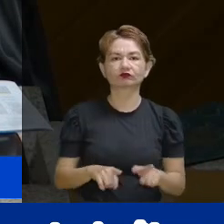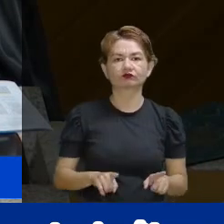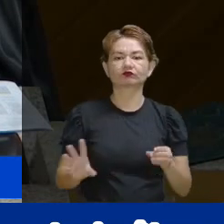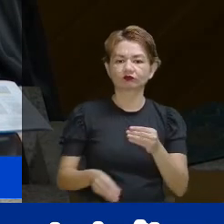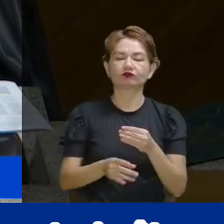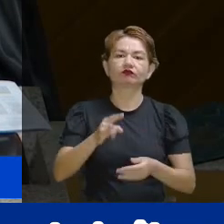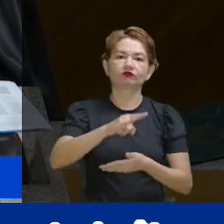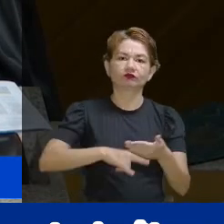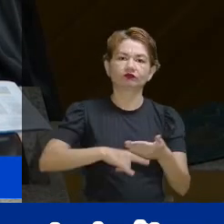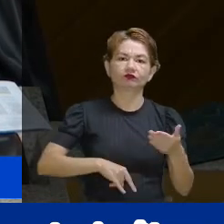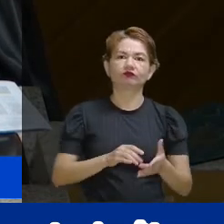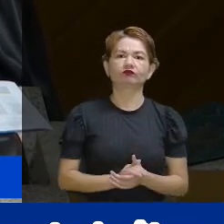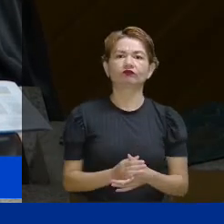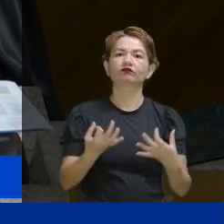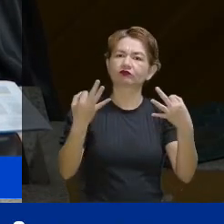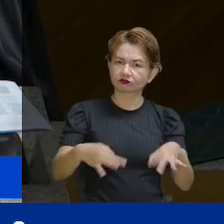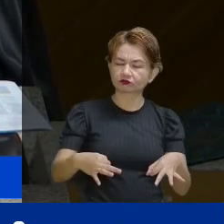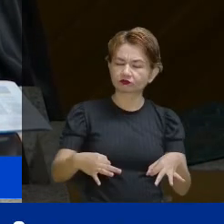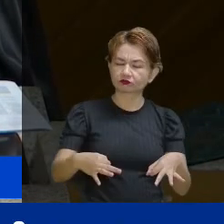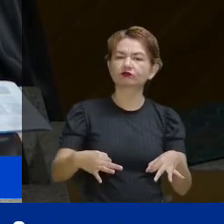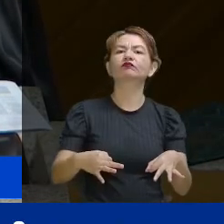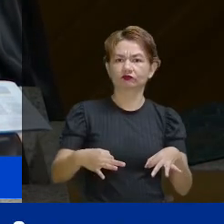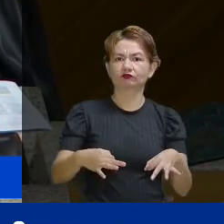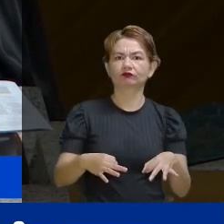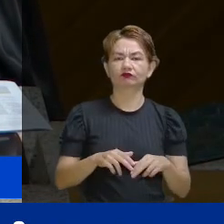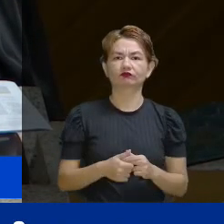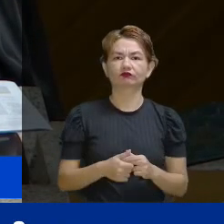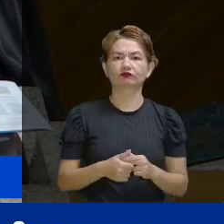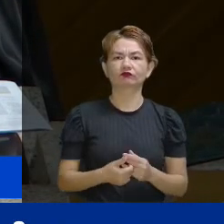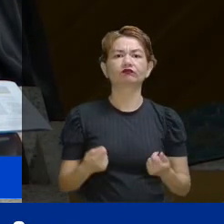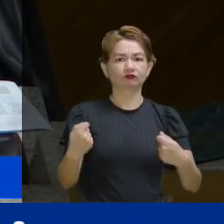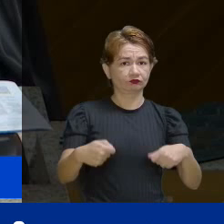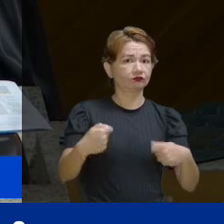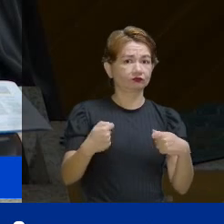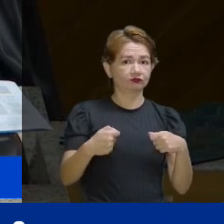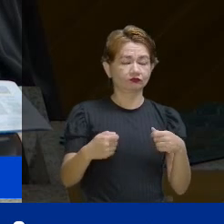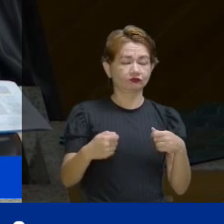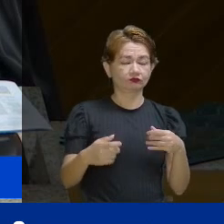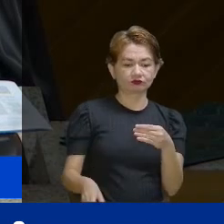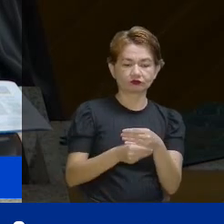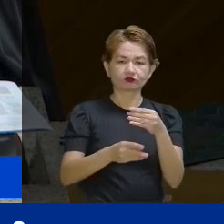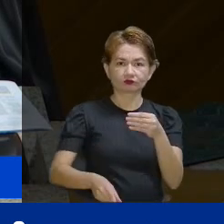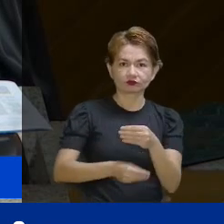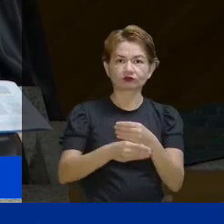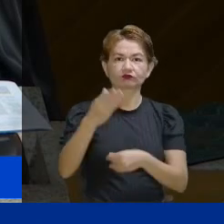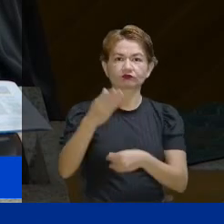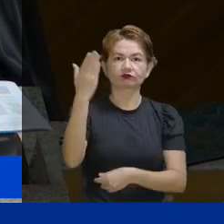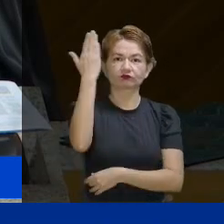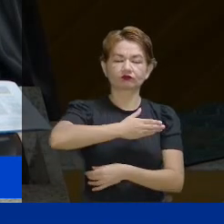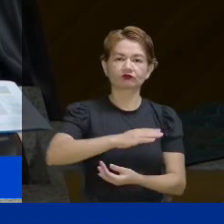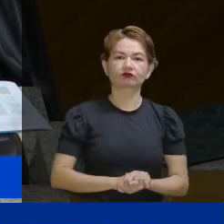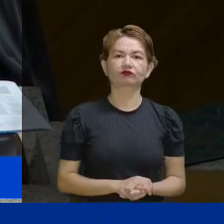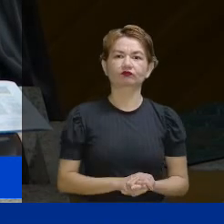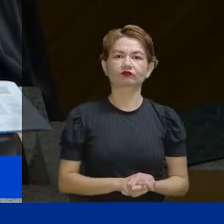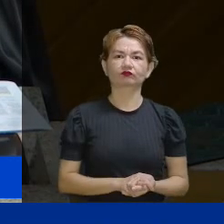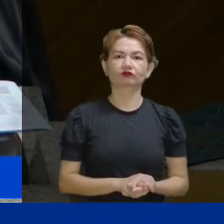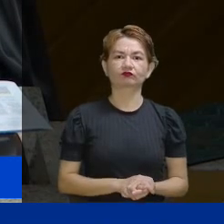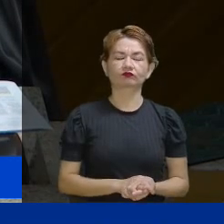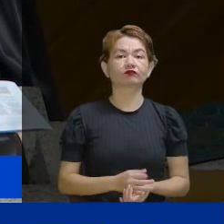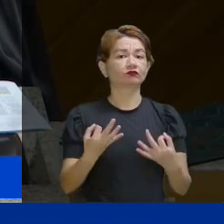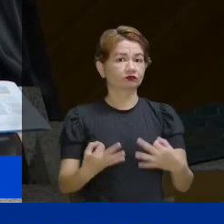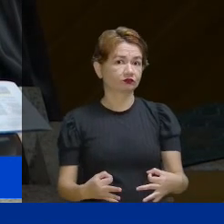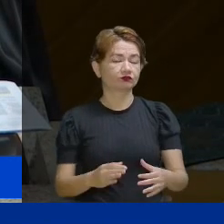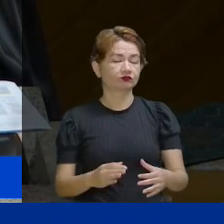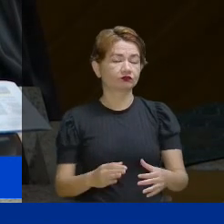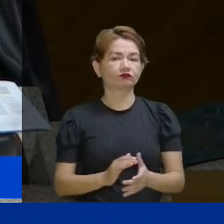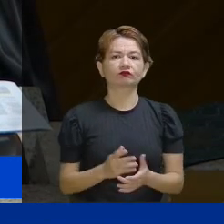se procedeu de maneira legítima e amparada pela necessidade de complementariedade das provas, dada a pertinência deles